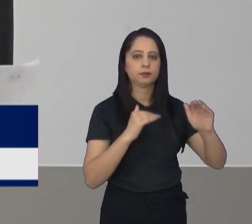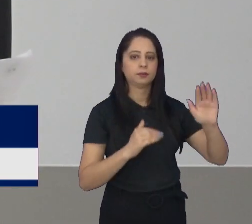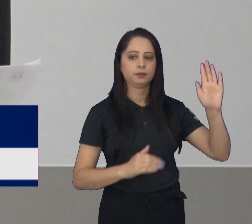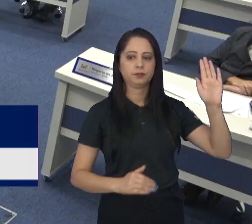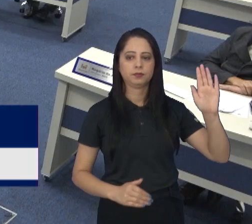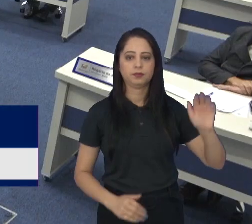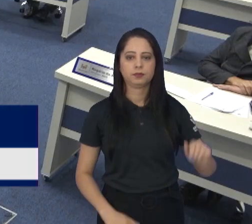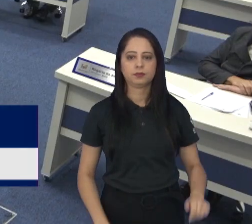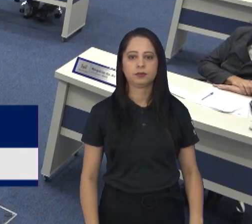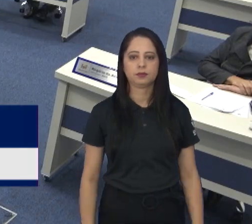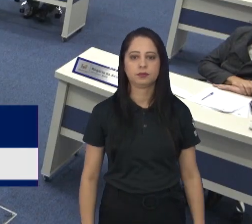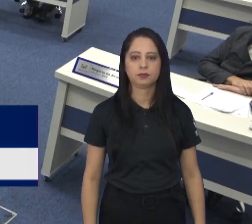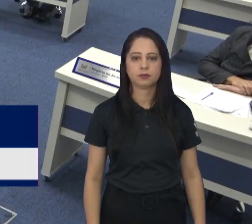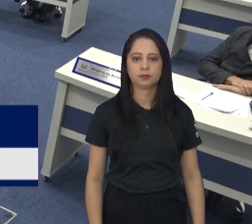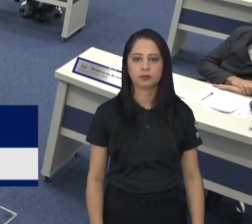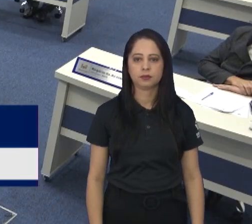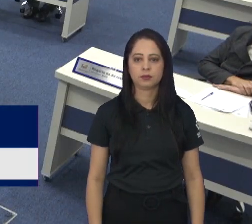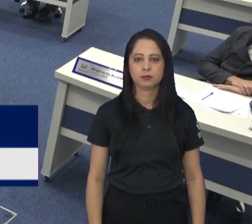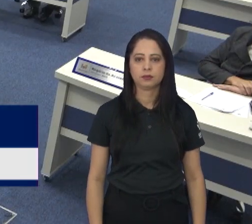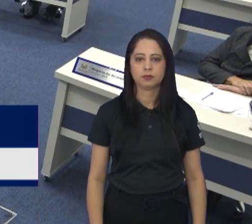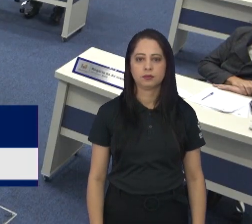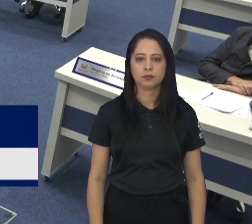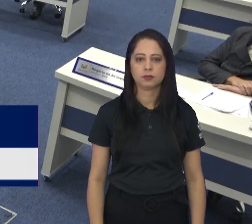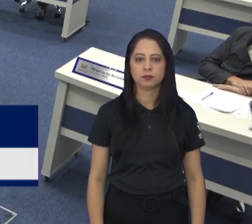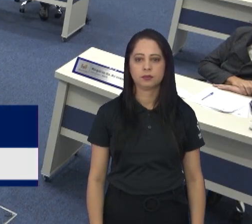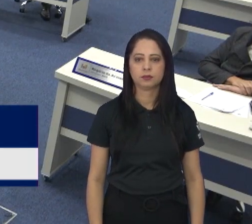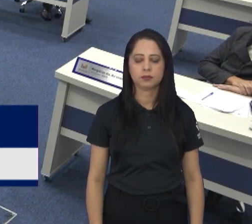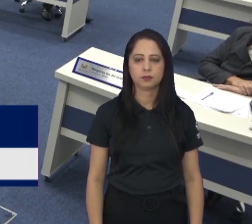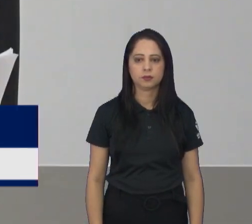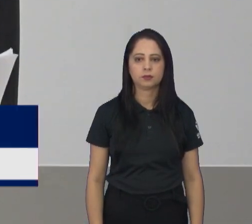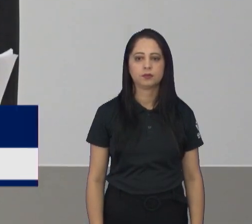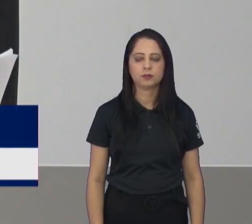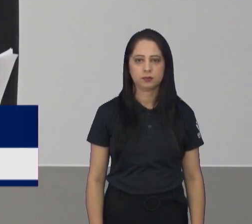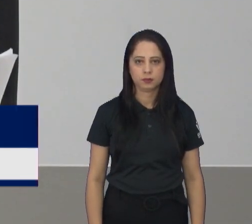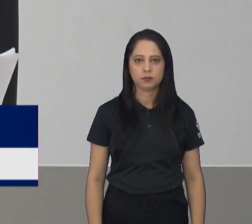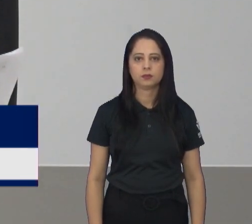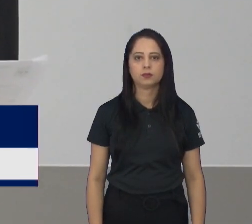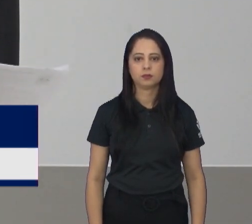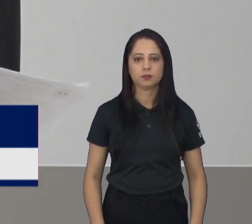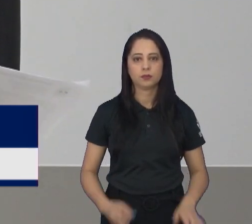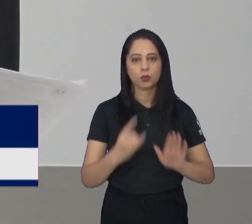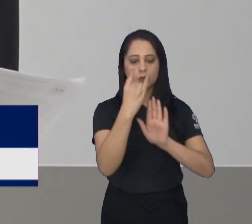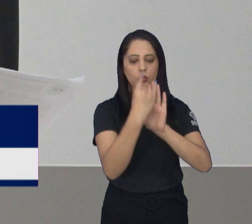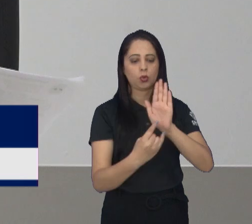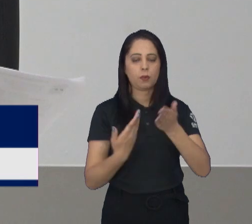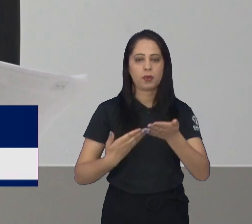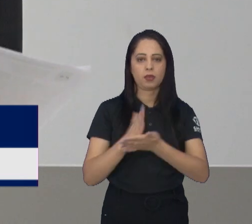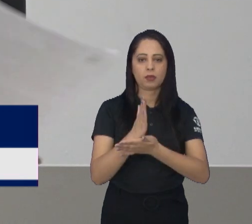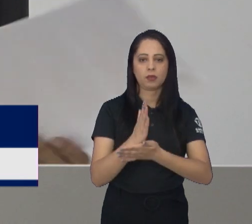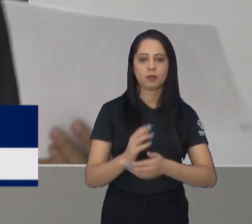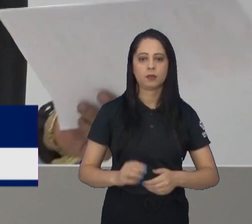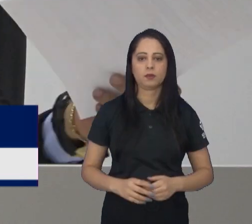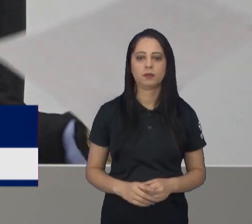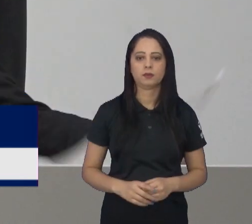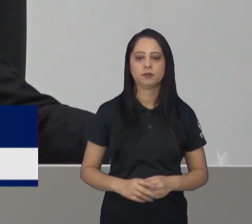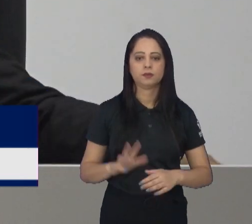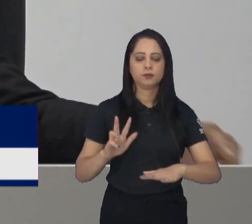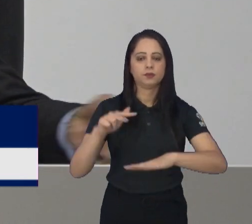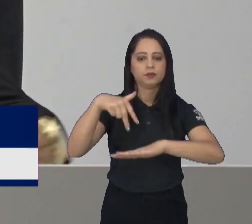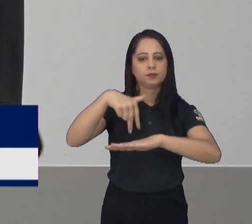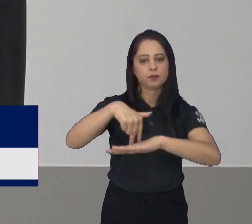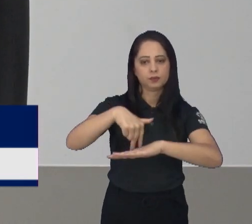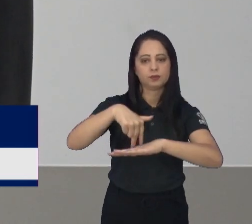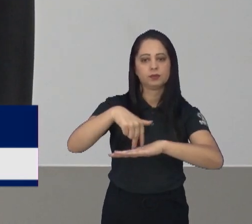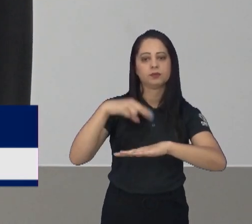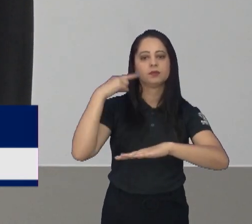que se manifestem. Nenhum voto contrário, senhor presidente. Nenhum voto contrário, está aprovado por unanimidade. Justificativa de